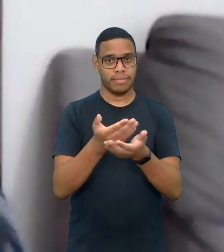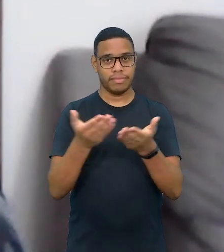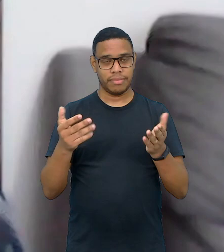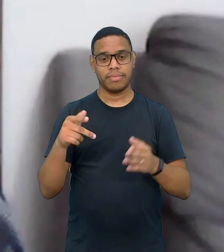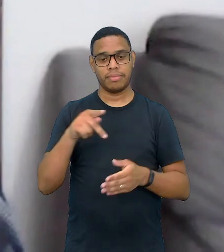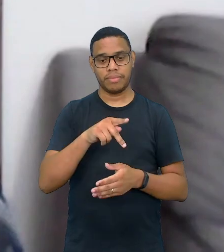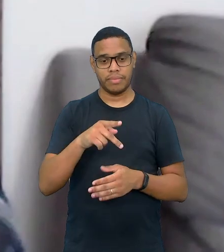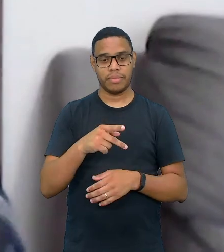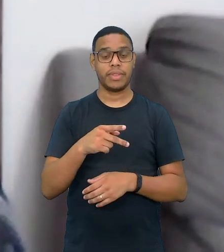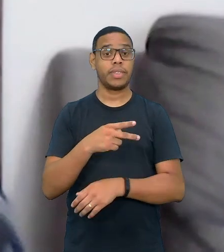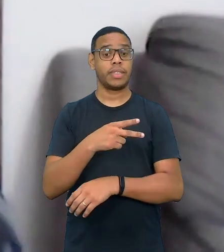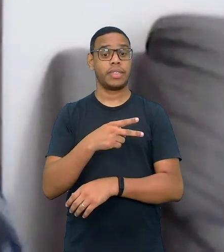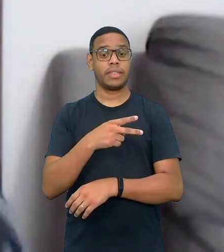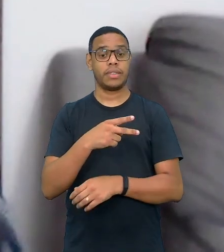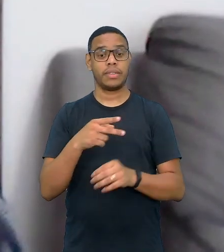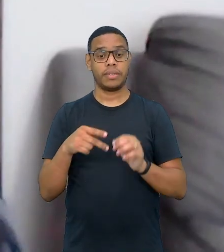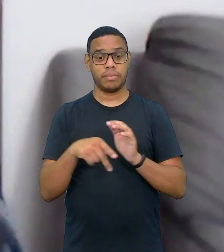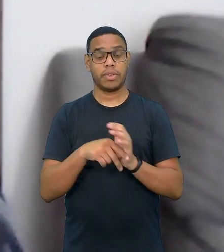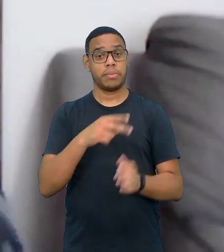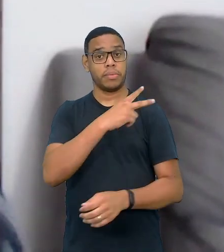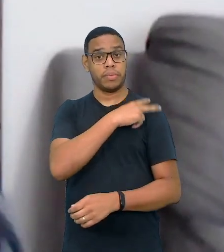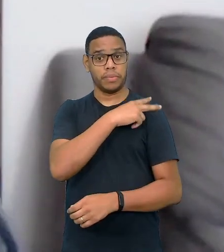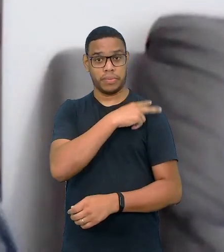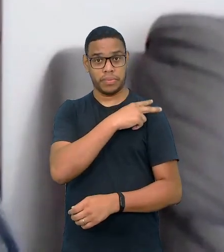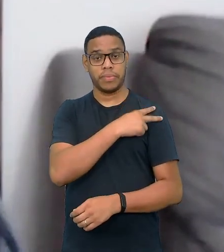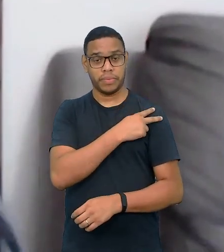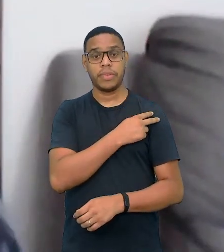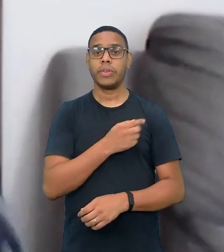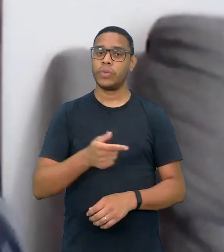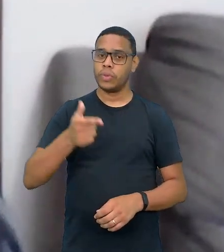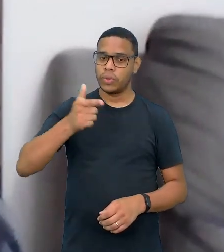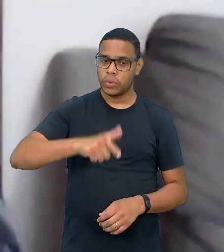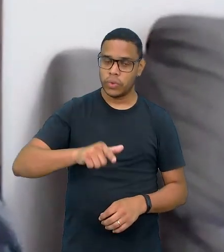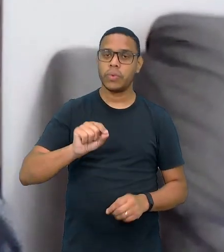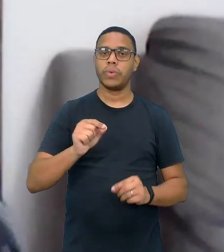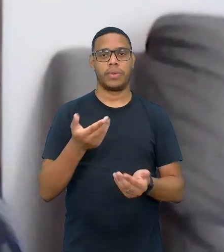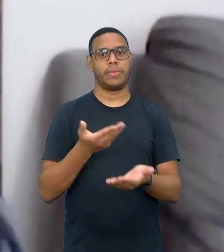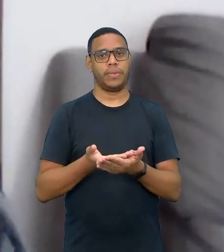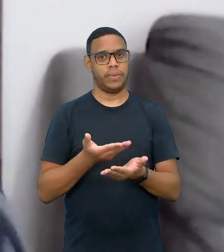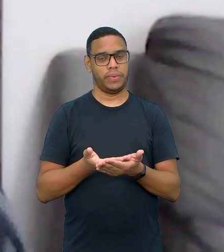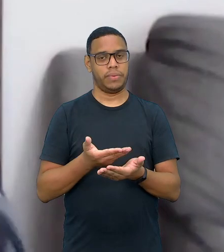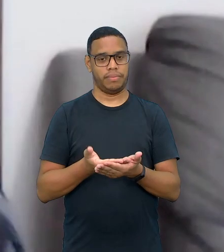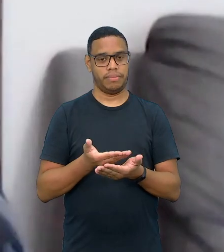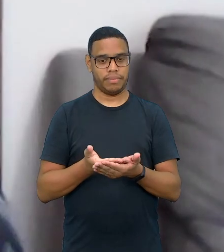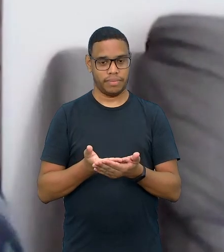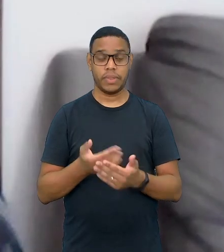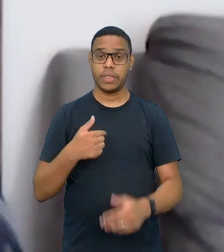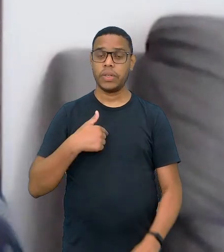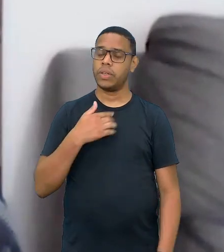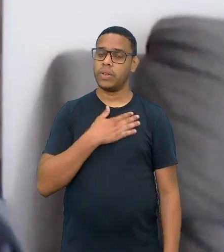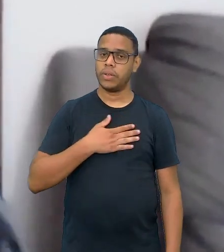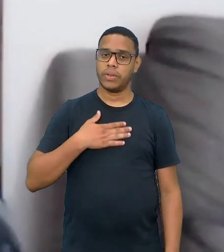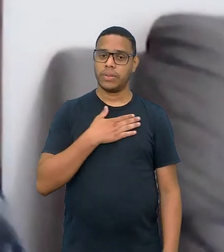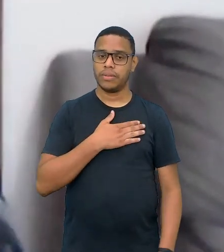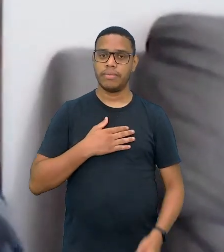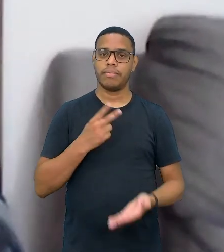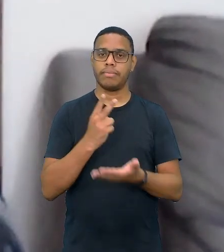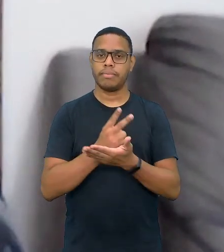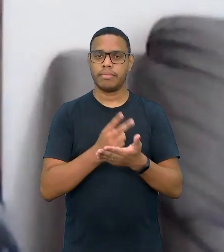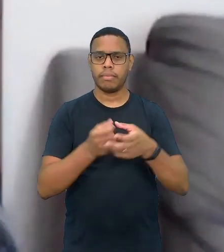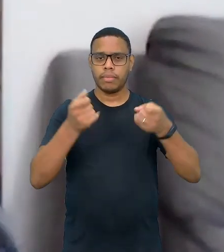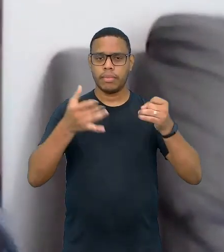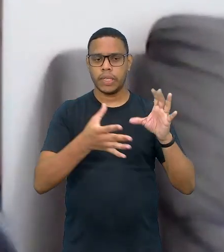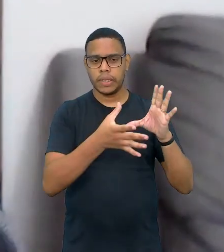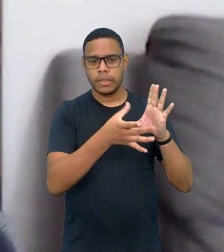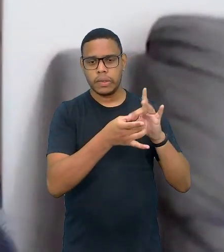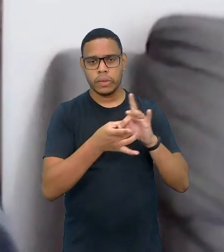da segunda série do ensino médio, para mais um momento de estudos, né? Então, eu gosto sempre de contextualizar